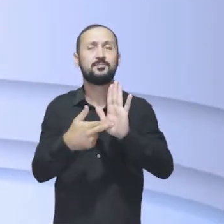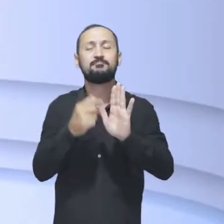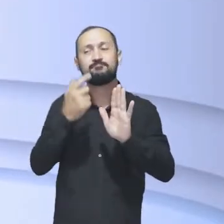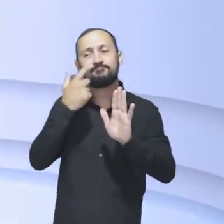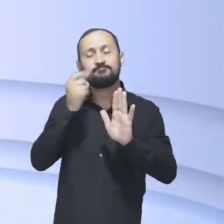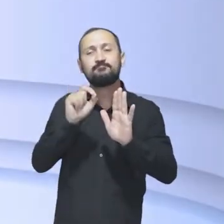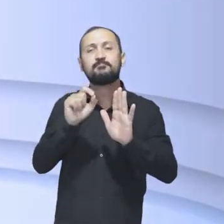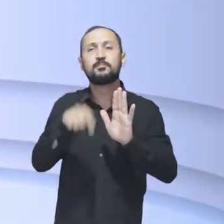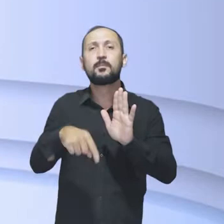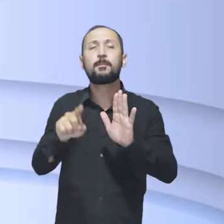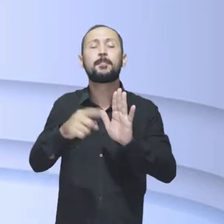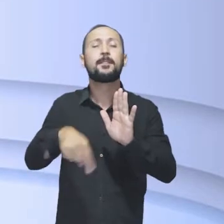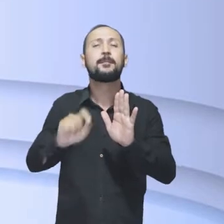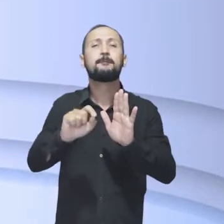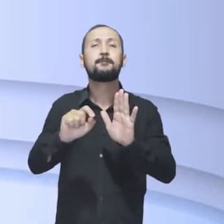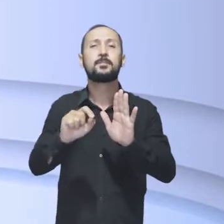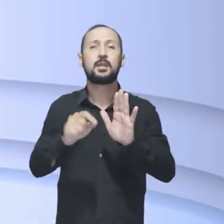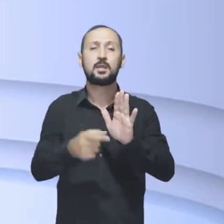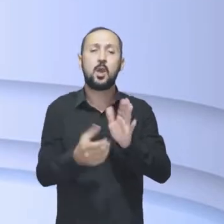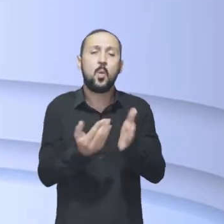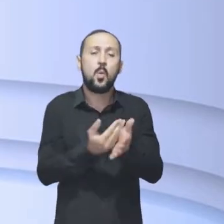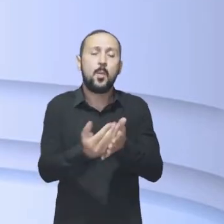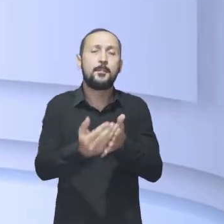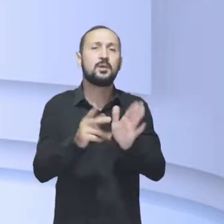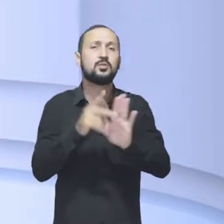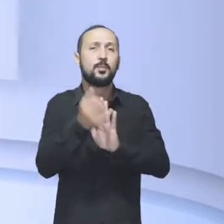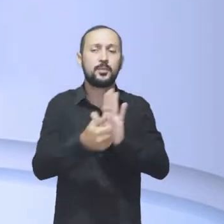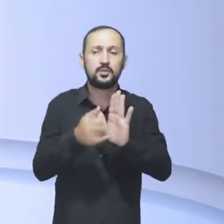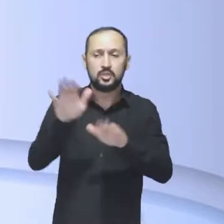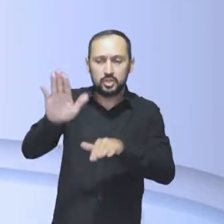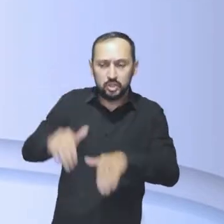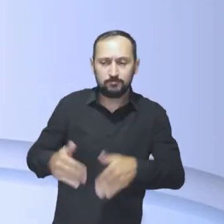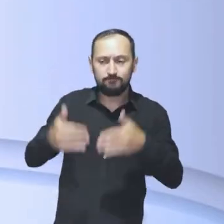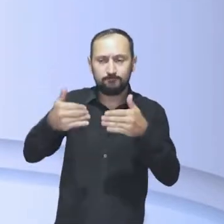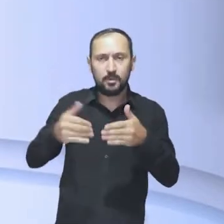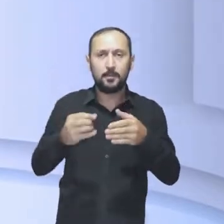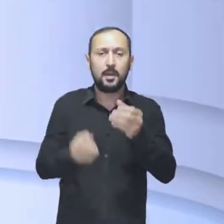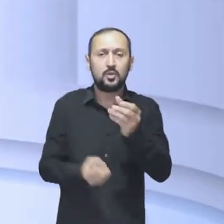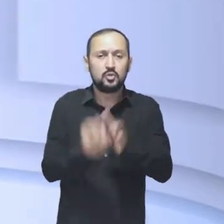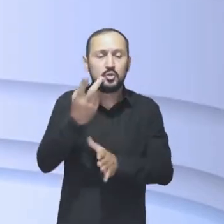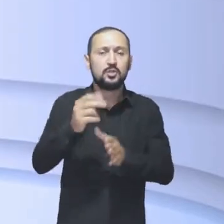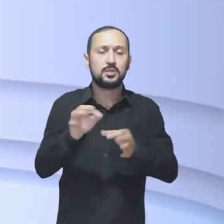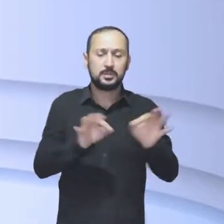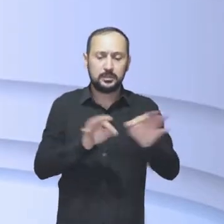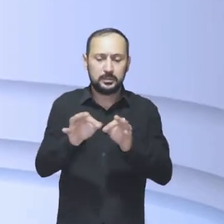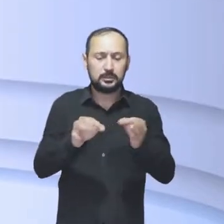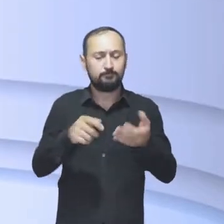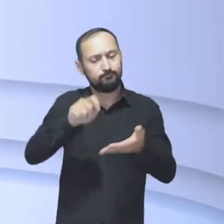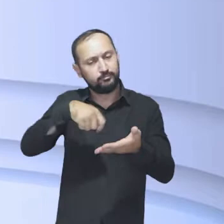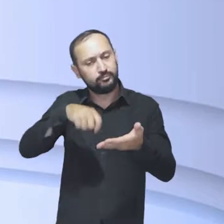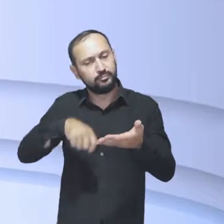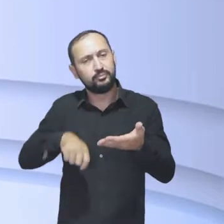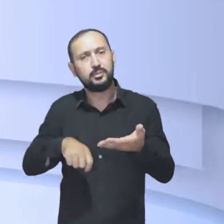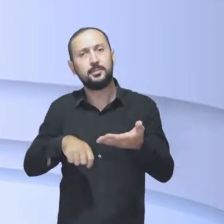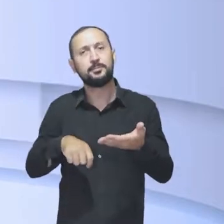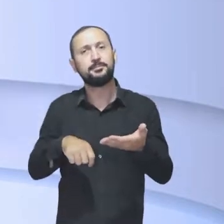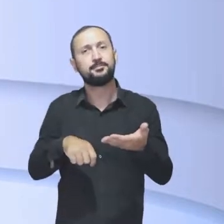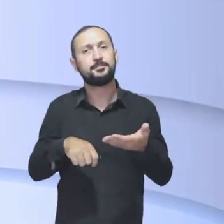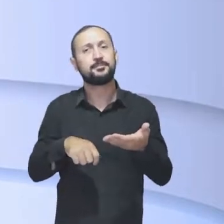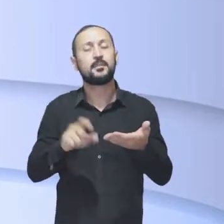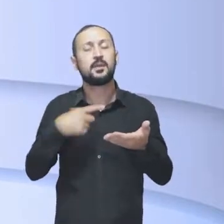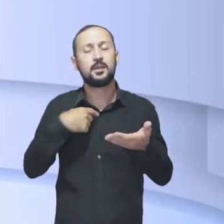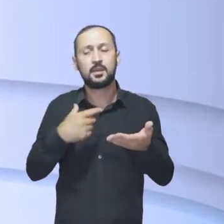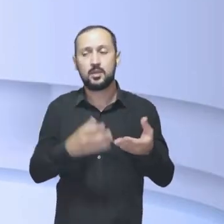desse anteprojeto para poder elaborá-lo conjuntamente e passar por uma revisão no âmbito da